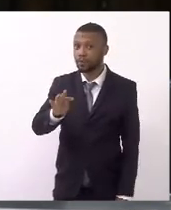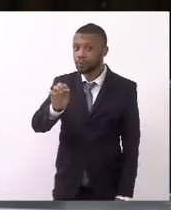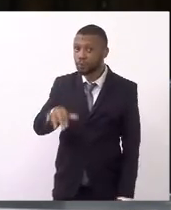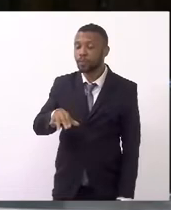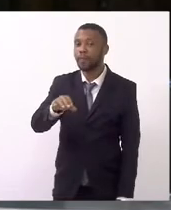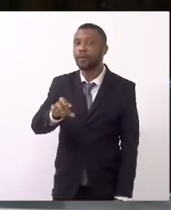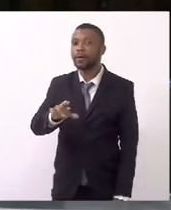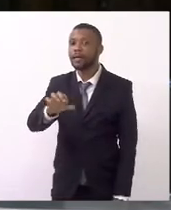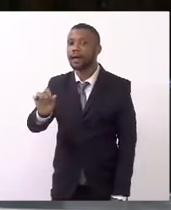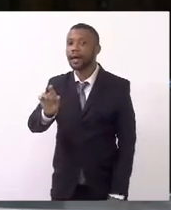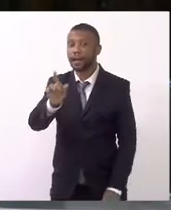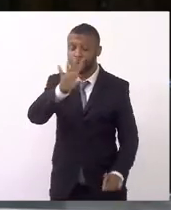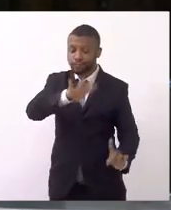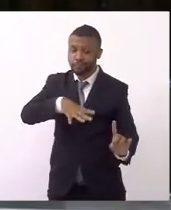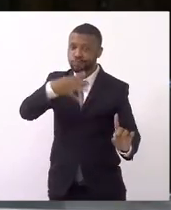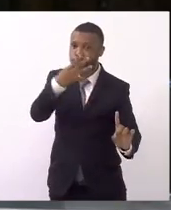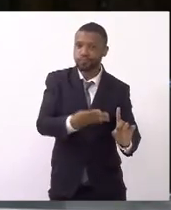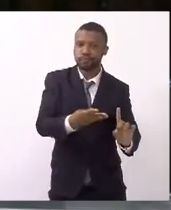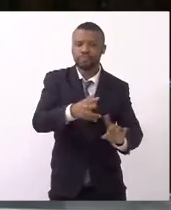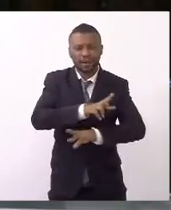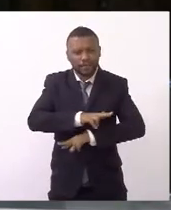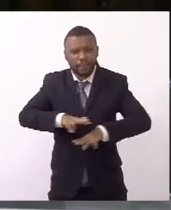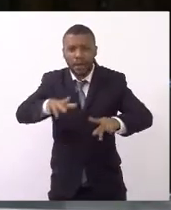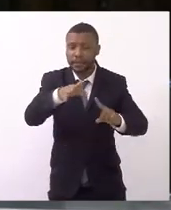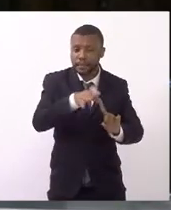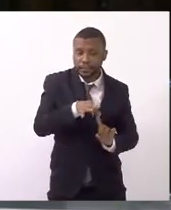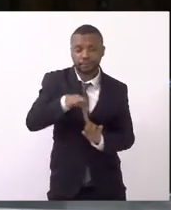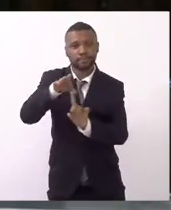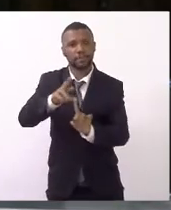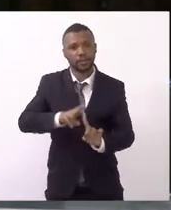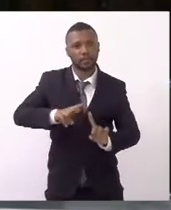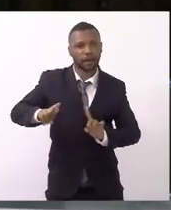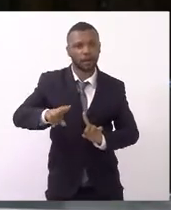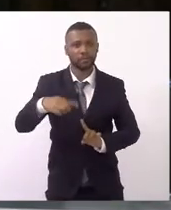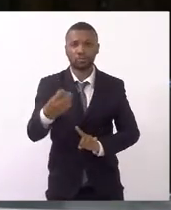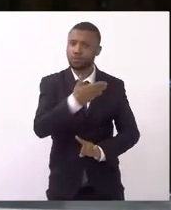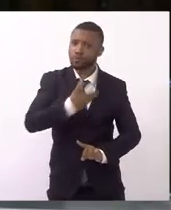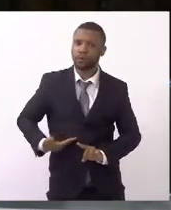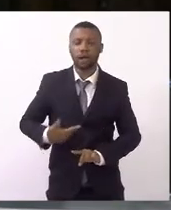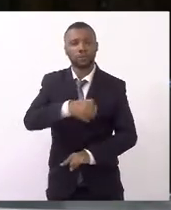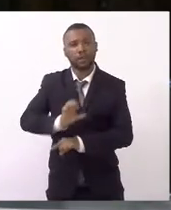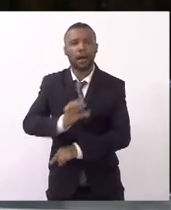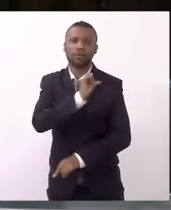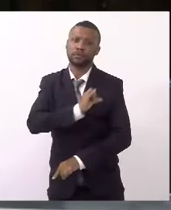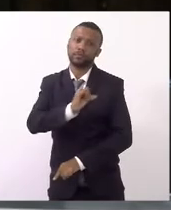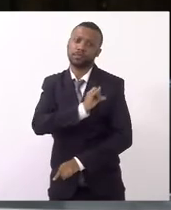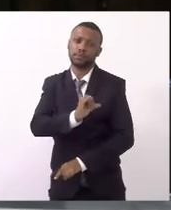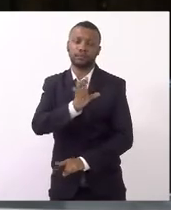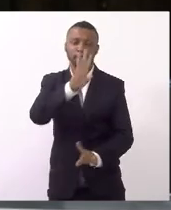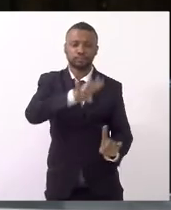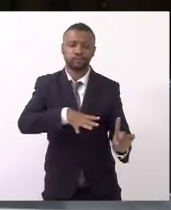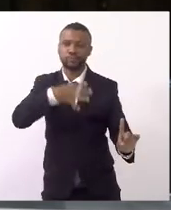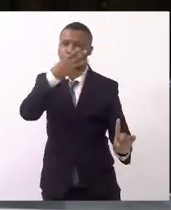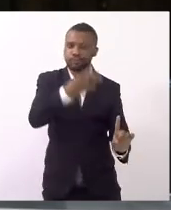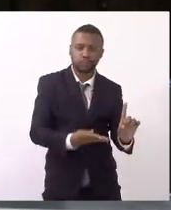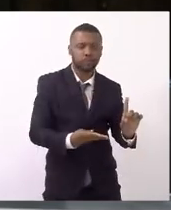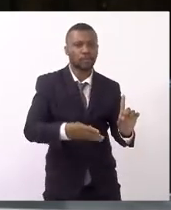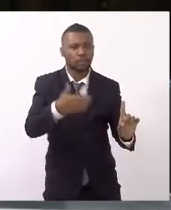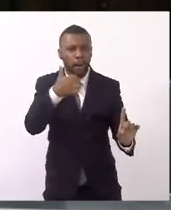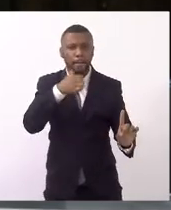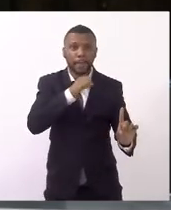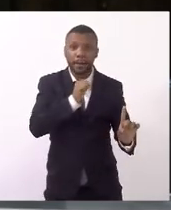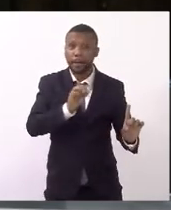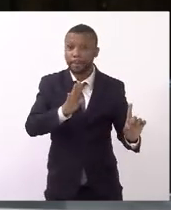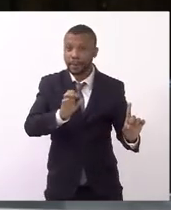homenagens a diversas lideranças religiosas do nosso Estado com homenagem mãe Beata de